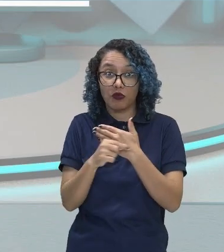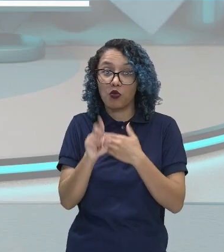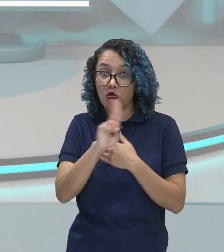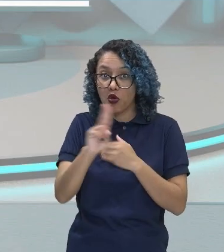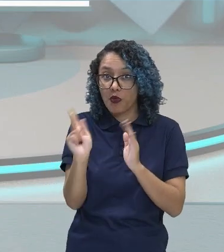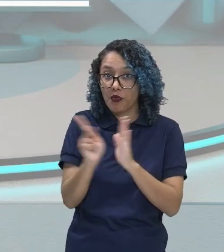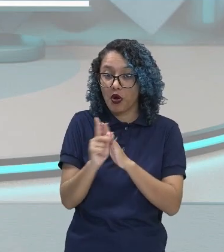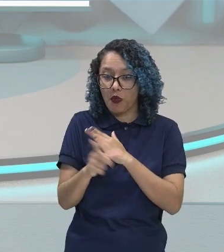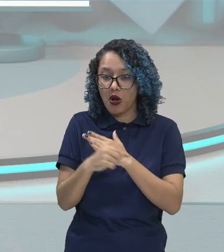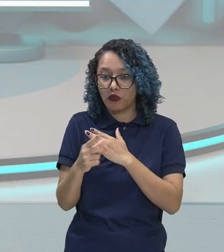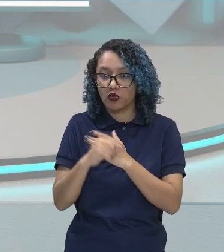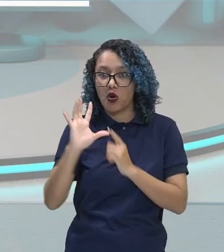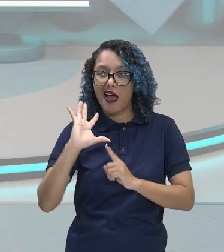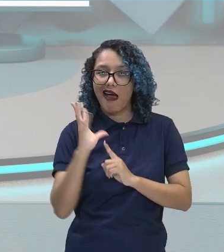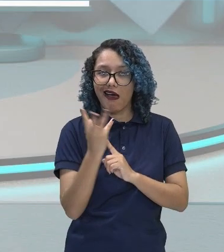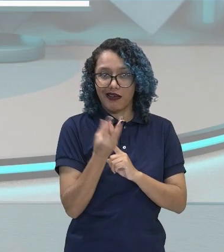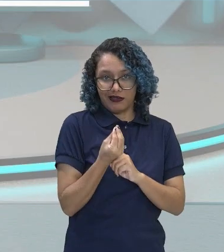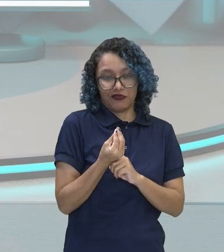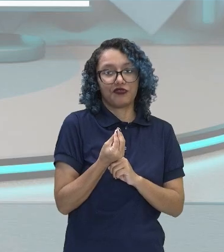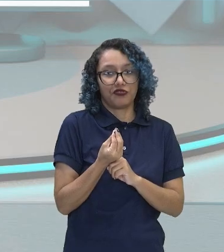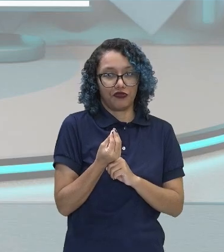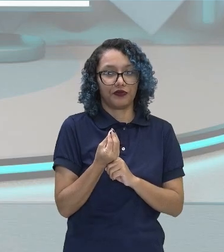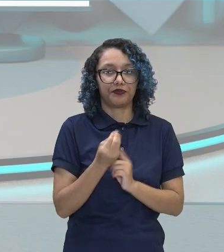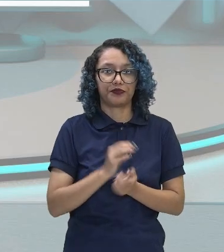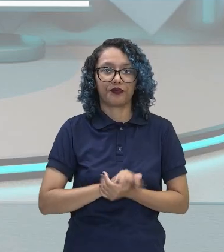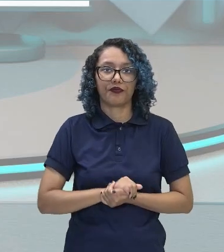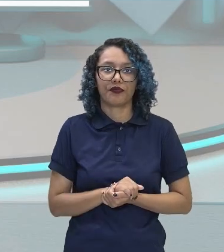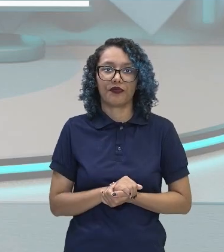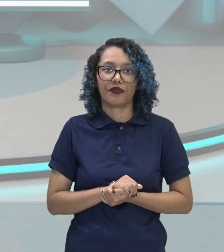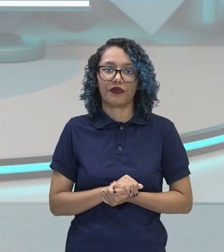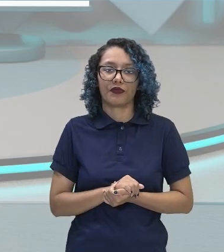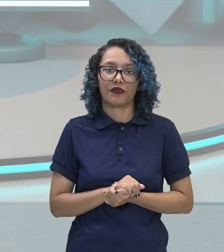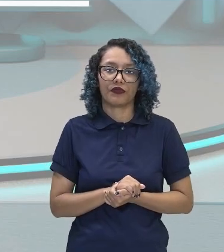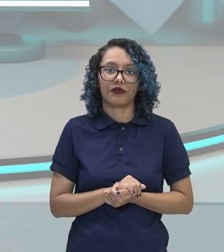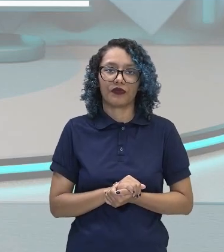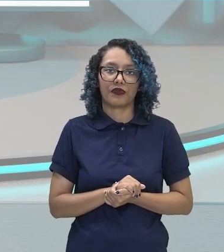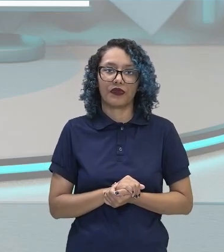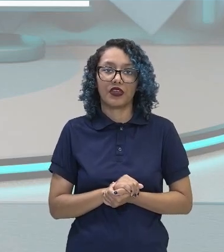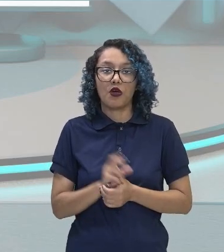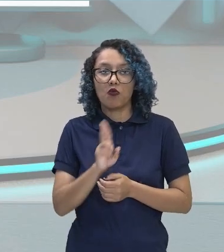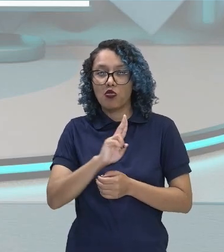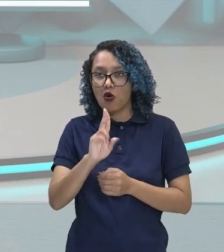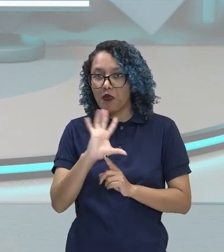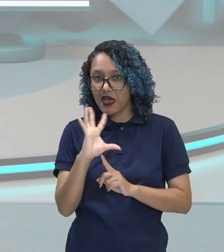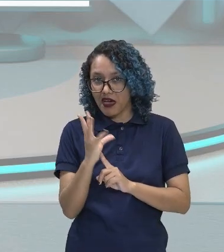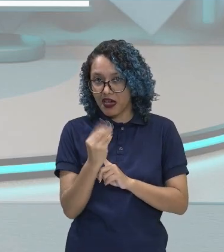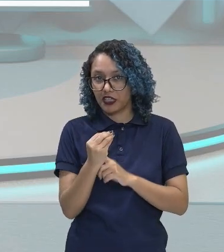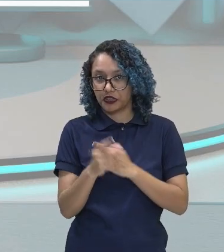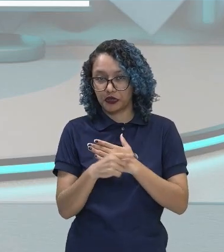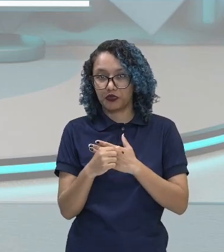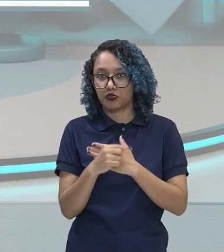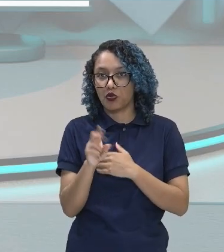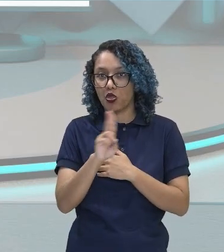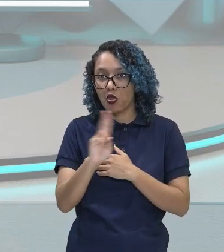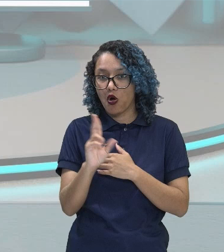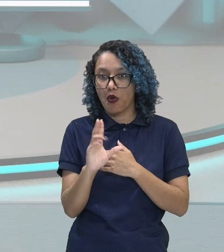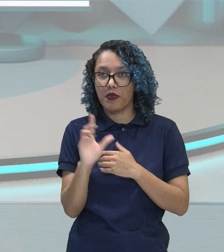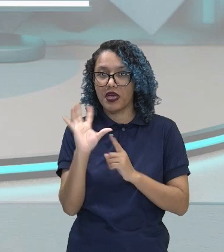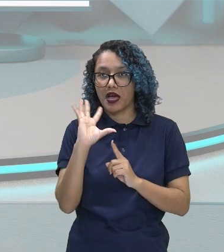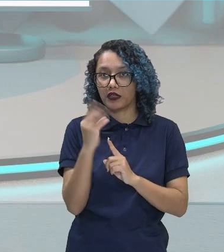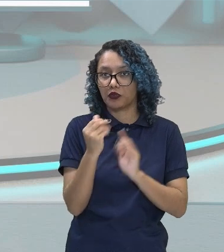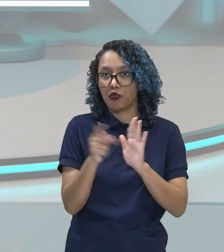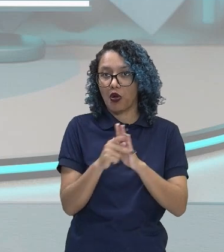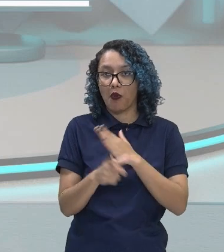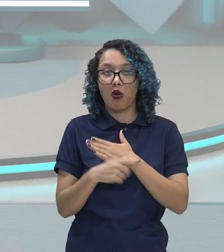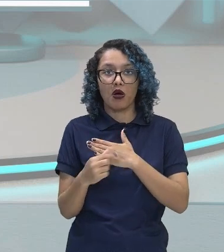assinar sua produção textual. Ok? É pseudônimo. É um nome artístico, vamos se dizer. Tá bom? E